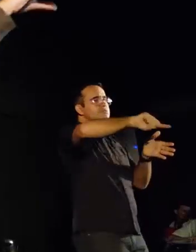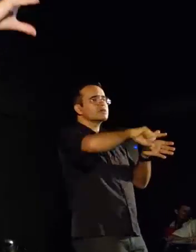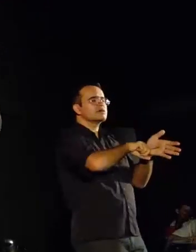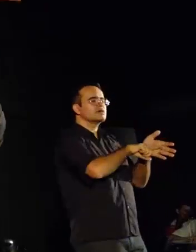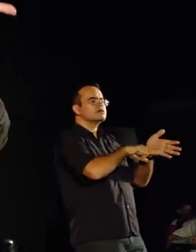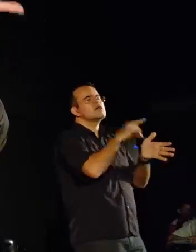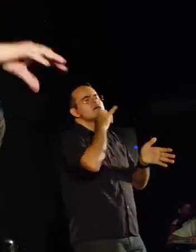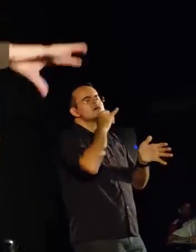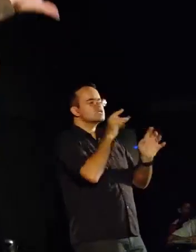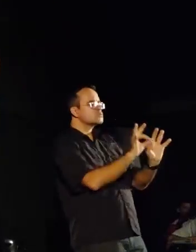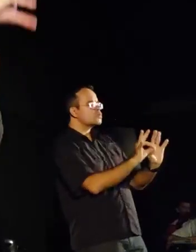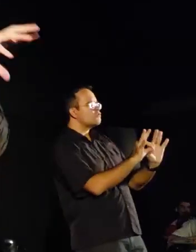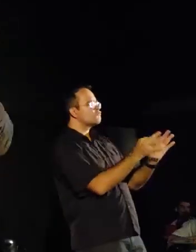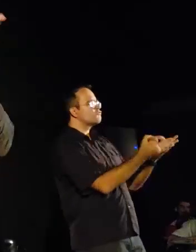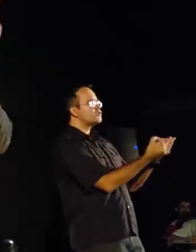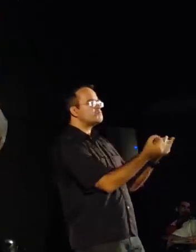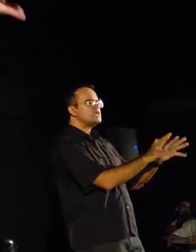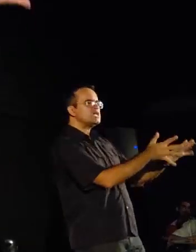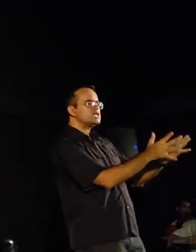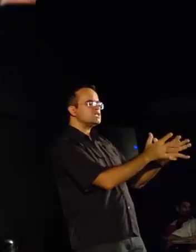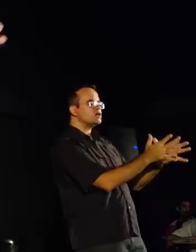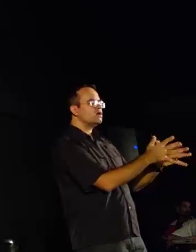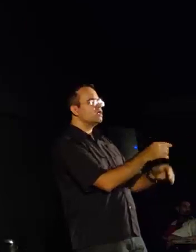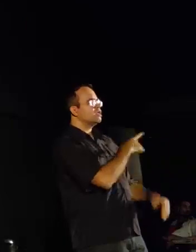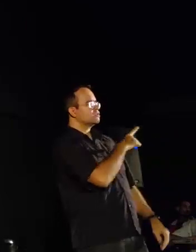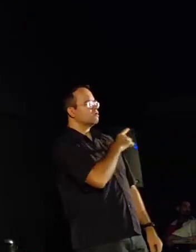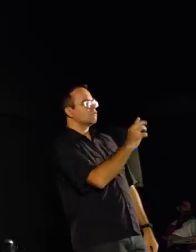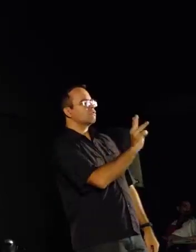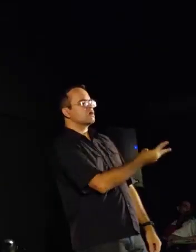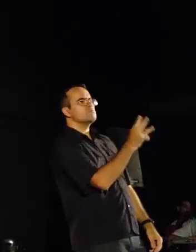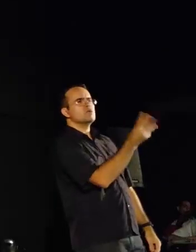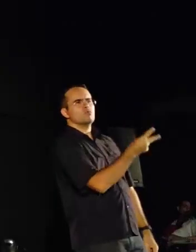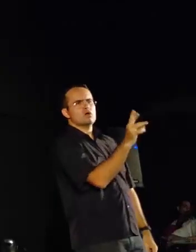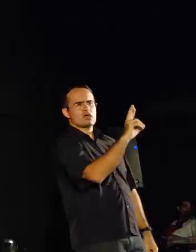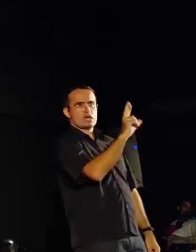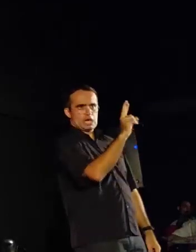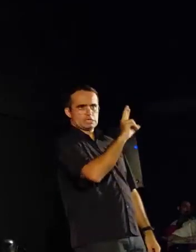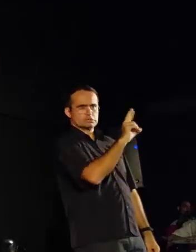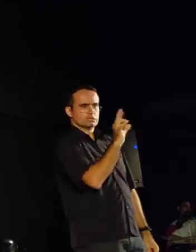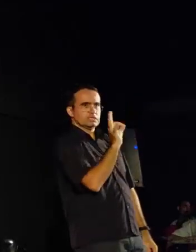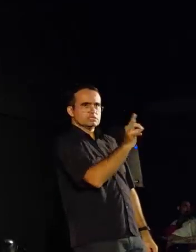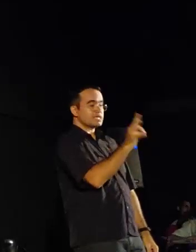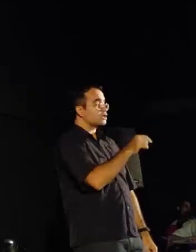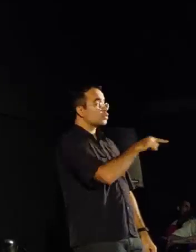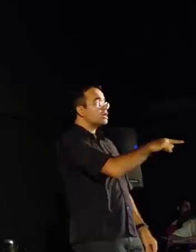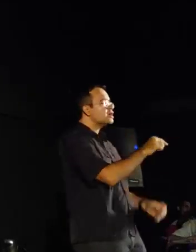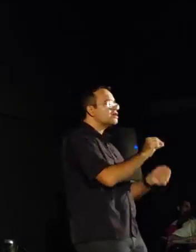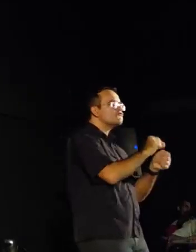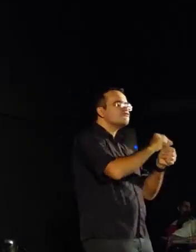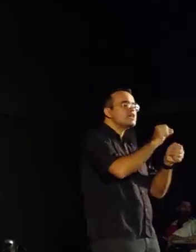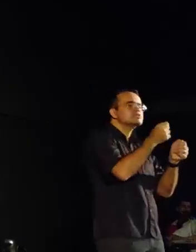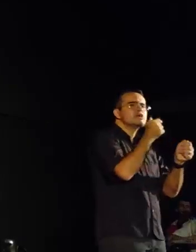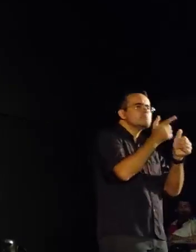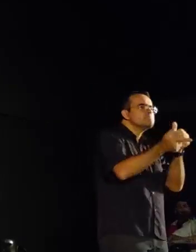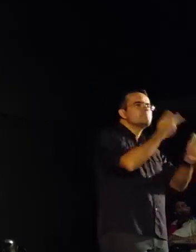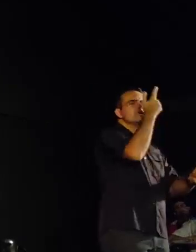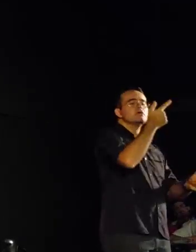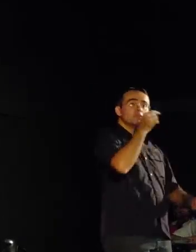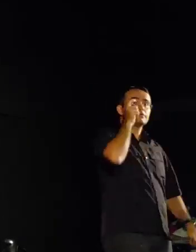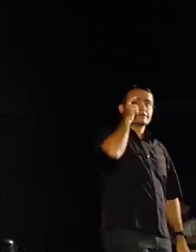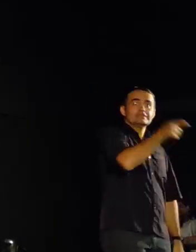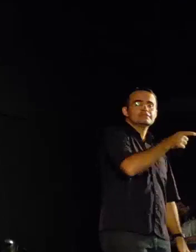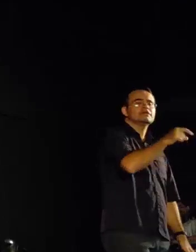uma família que na época ganhava lá 3 mil reais. Né? Primeira coisa que eles fizeram, isso é muito